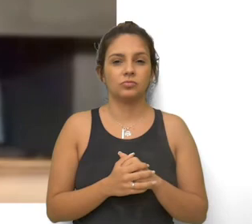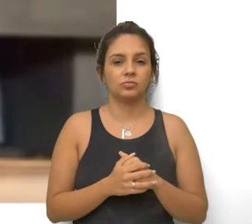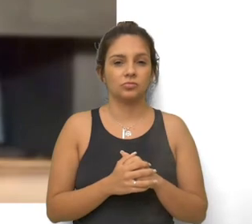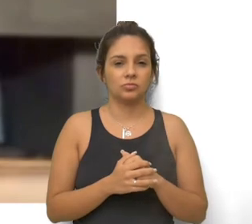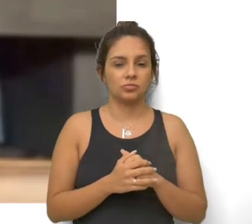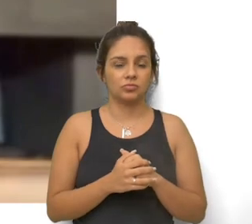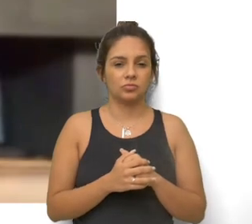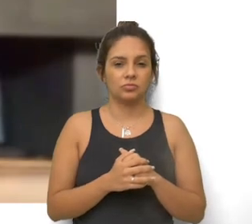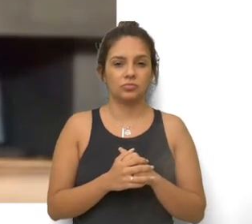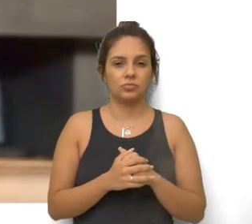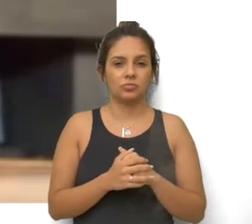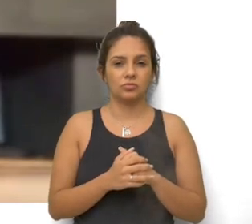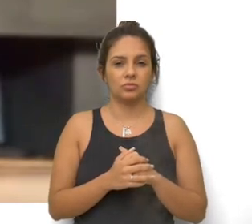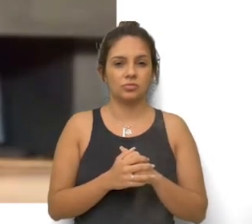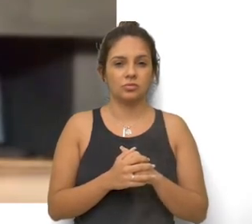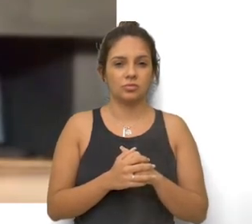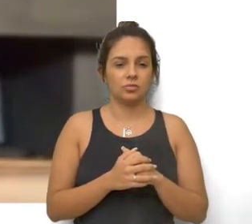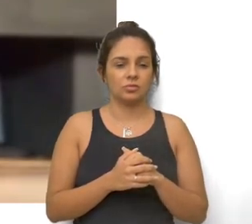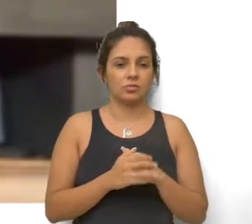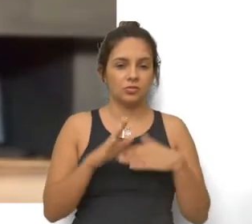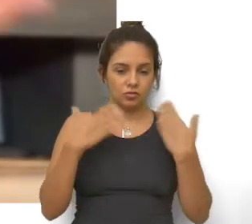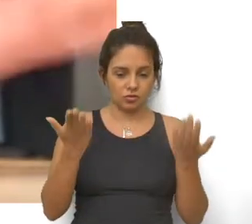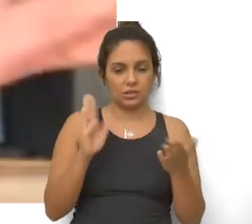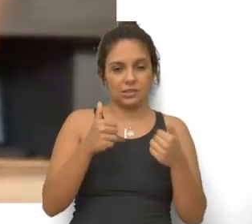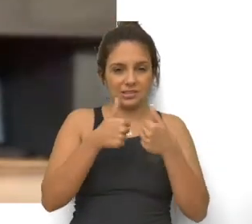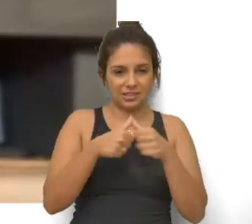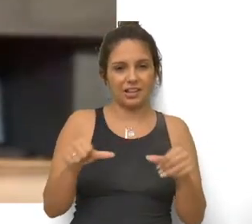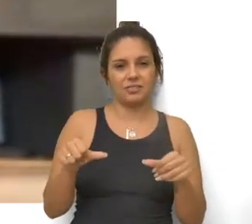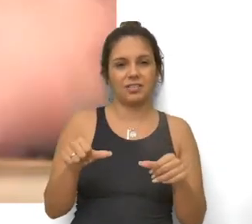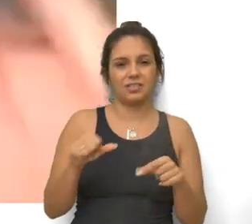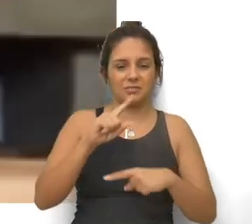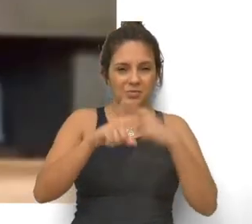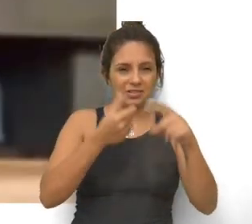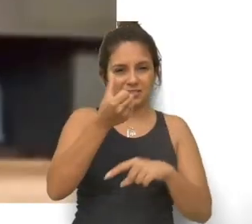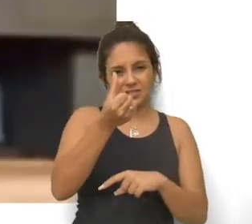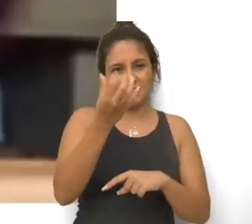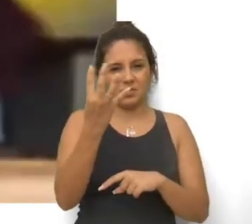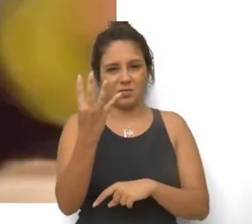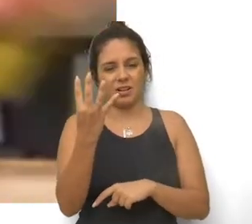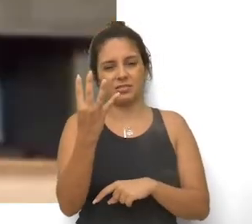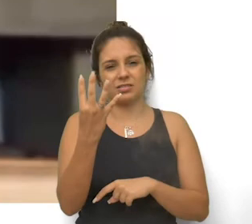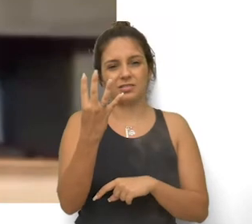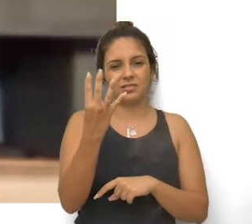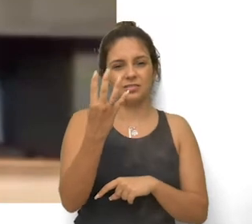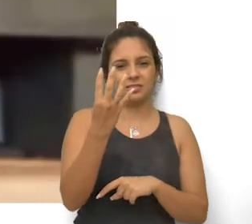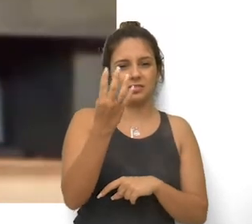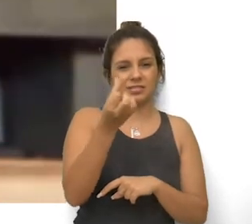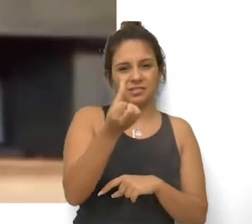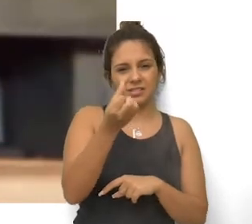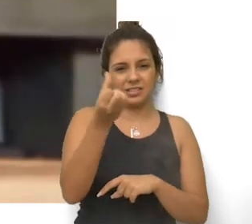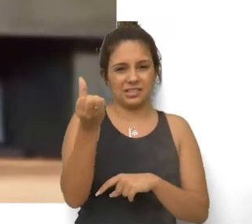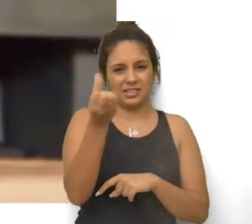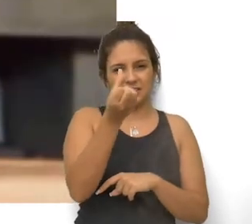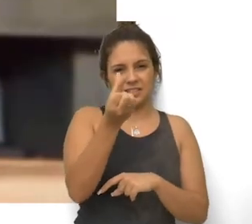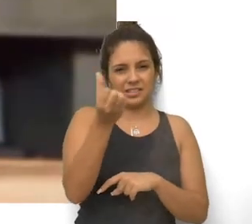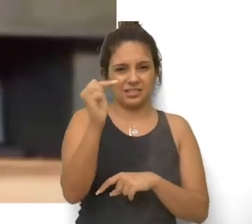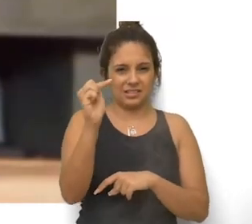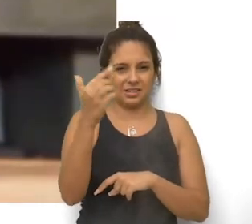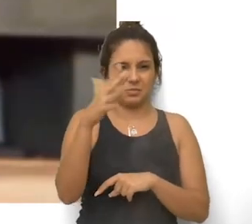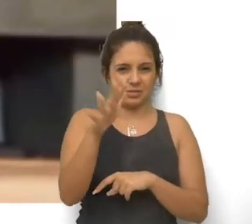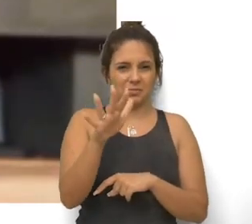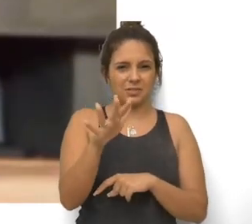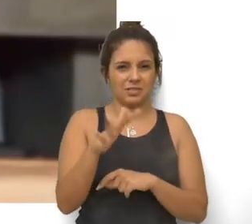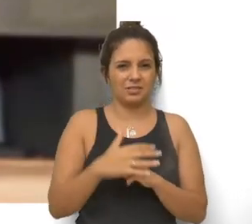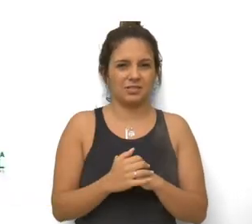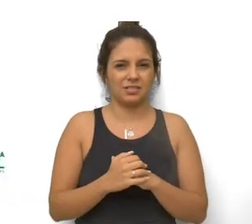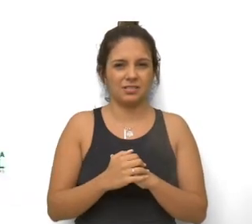de 60, quando ela já está, depois de 64, 66, 67, mais ou